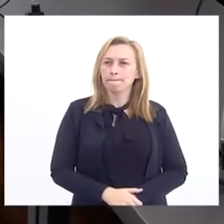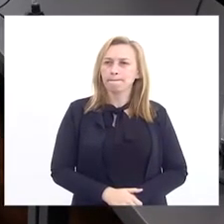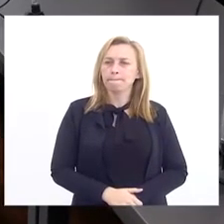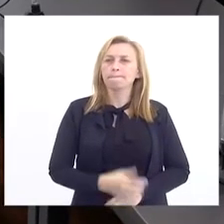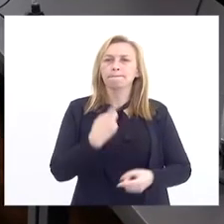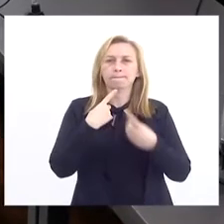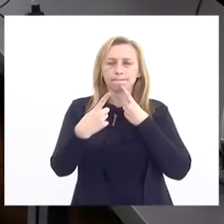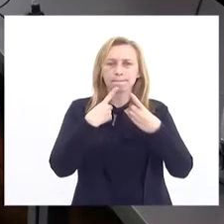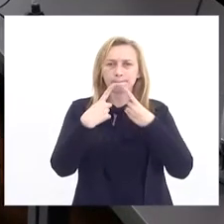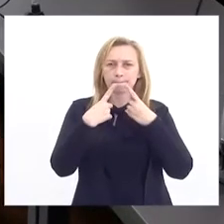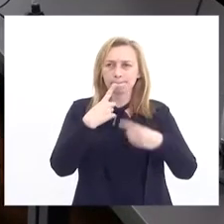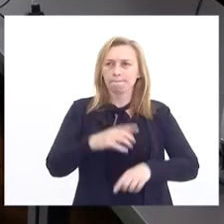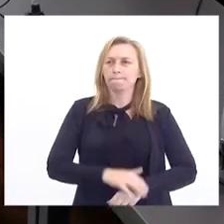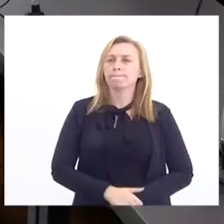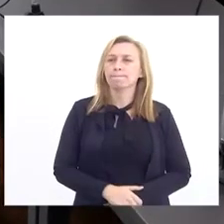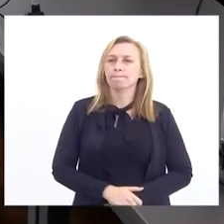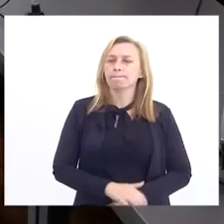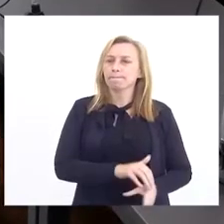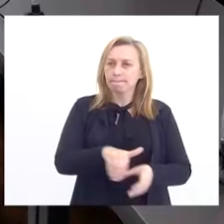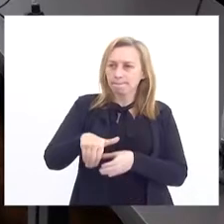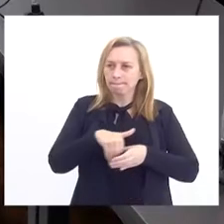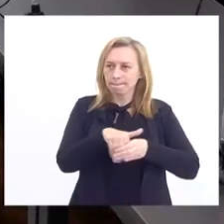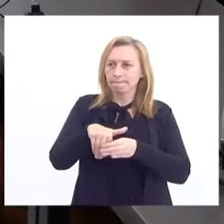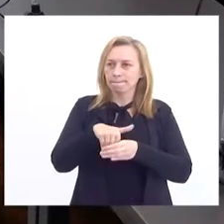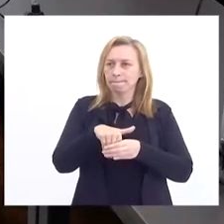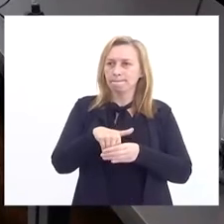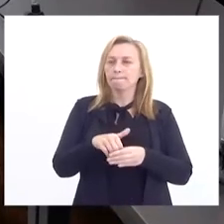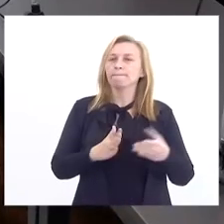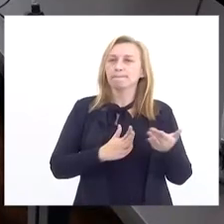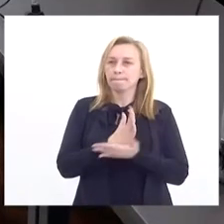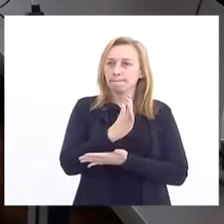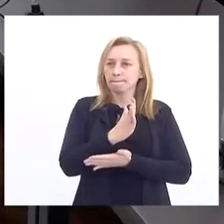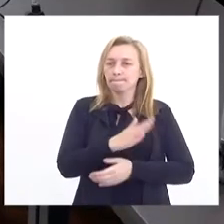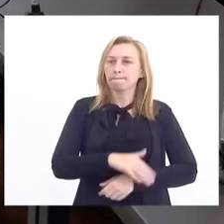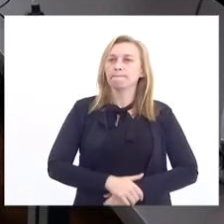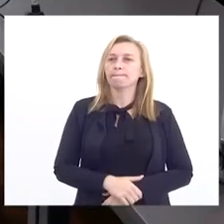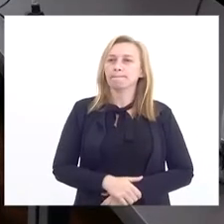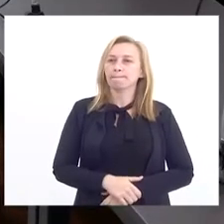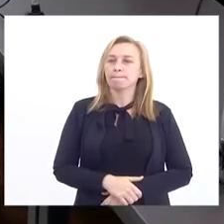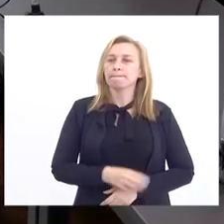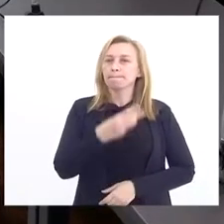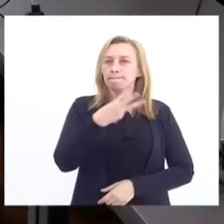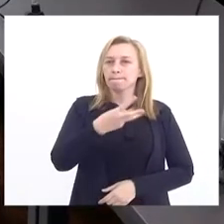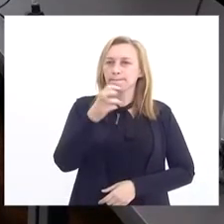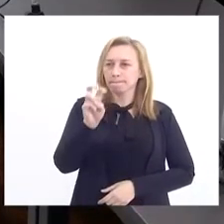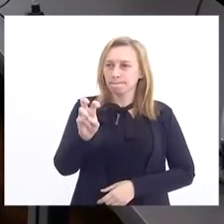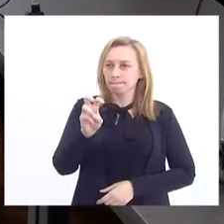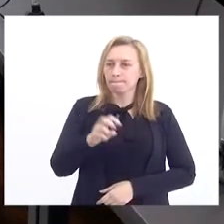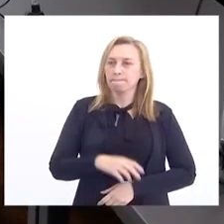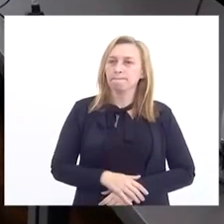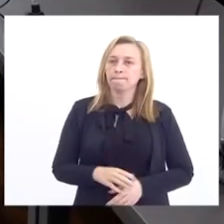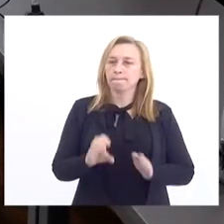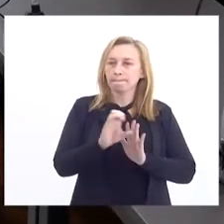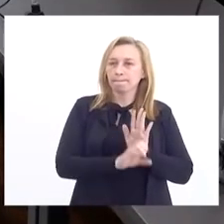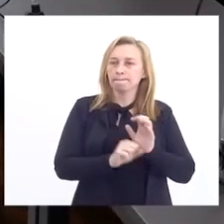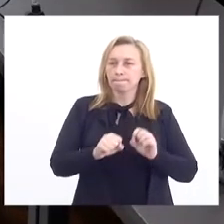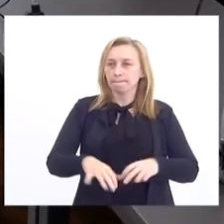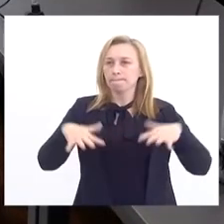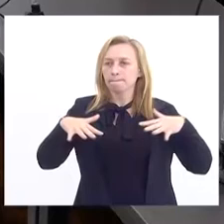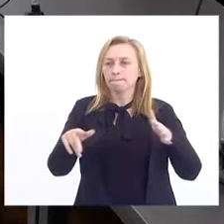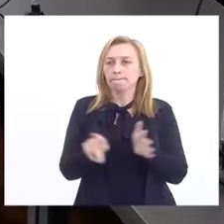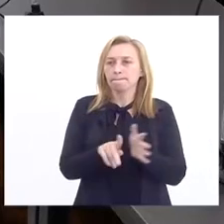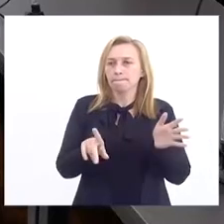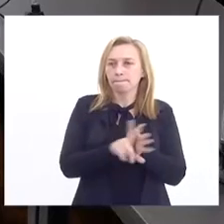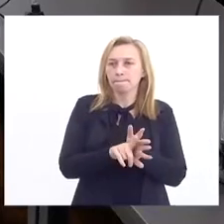Em discussão. Em votação. Aprovado. 35. Emendas de plenário ao projeto de